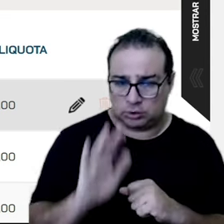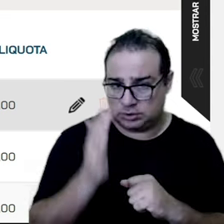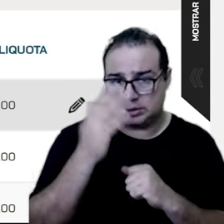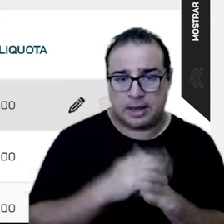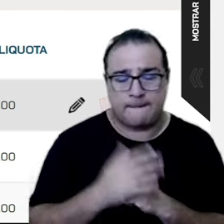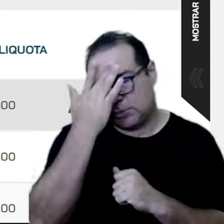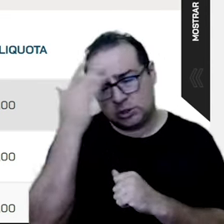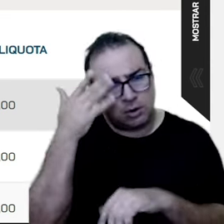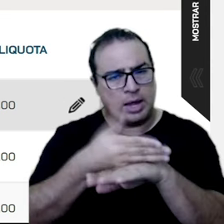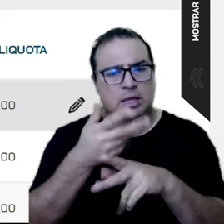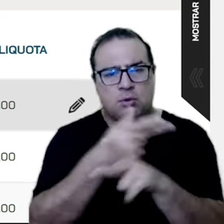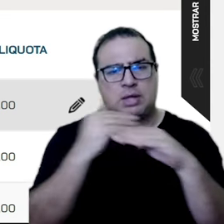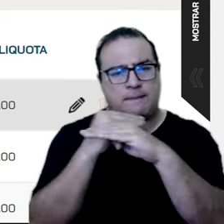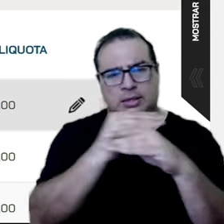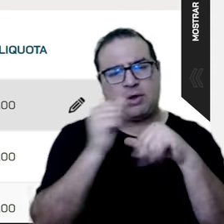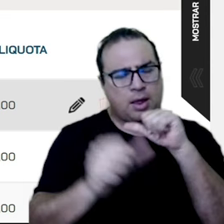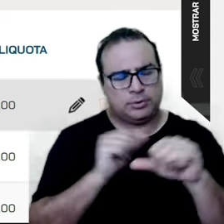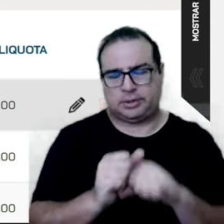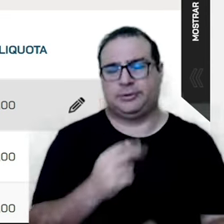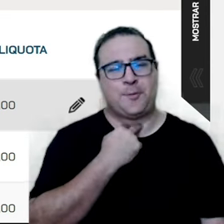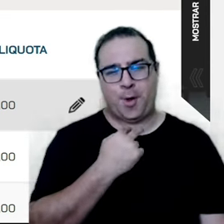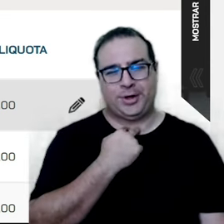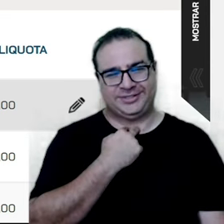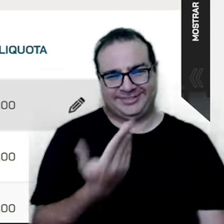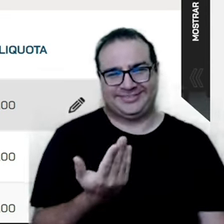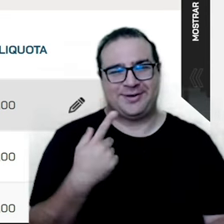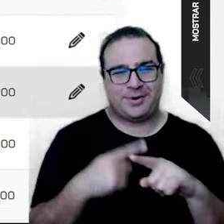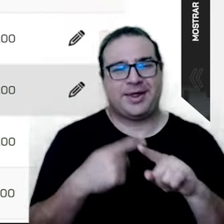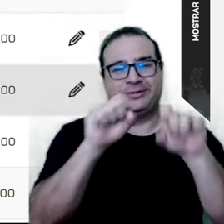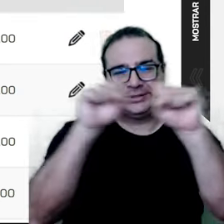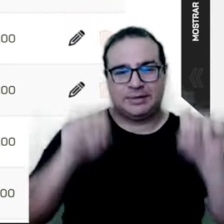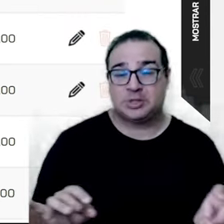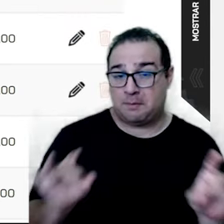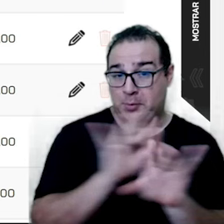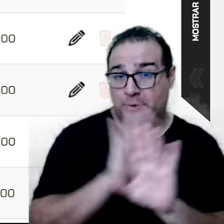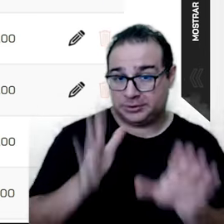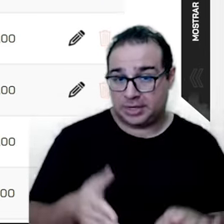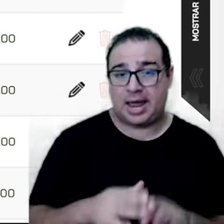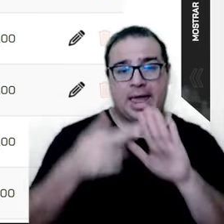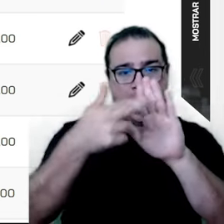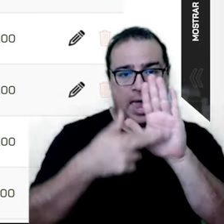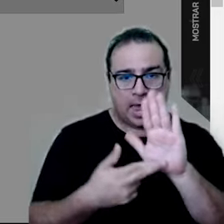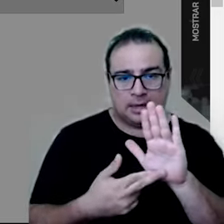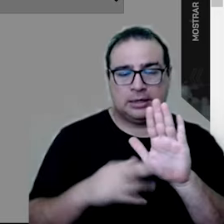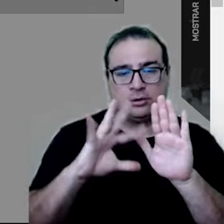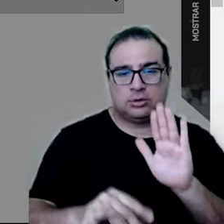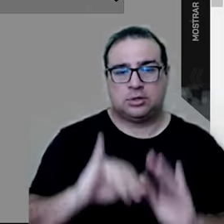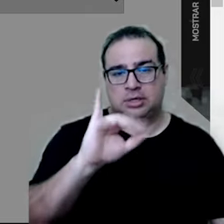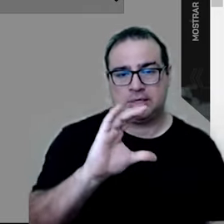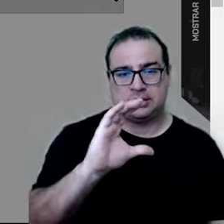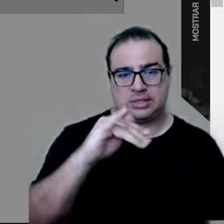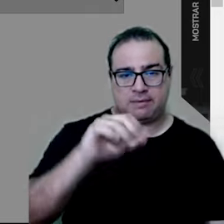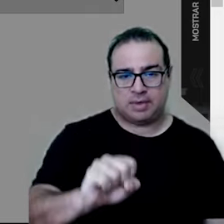acontecer a pessoa acessa uma coisa padrão quer alterar né Não dá para fazer isso o sistema já traz ali então como padrão ecms